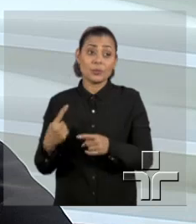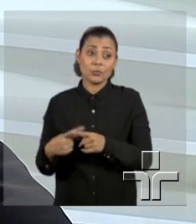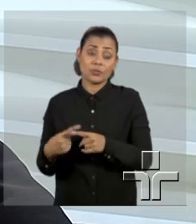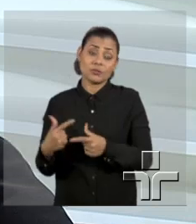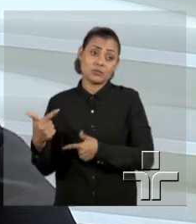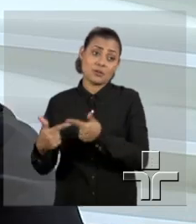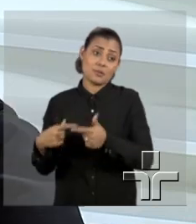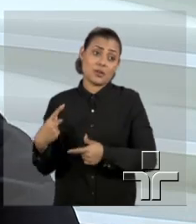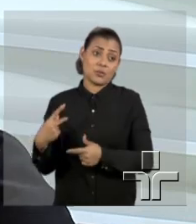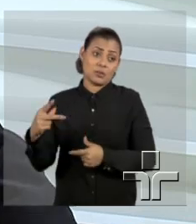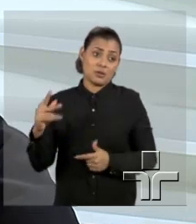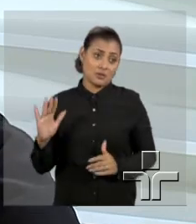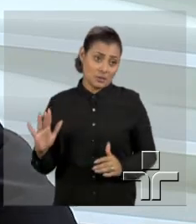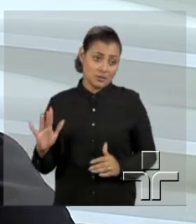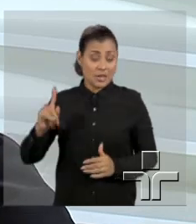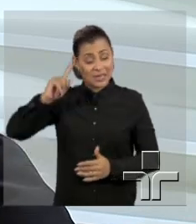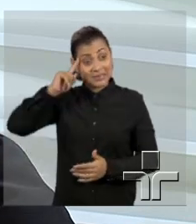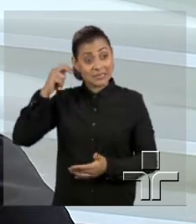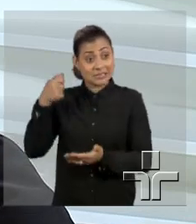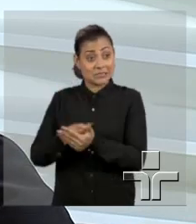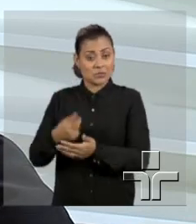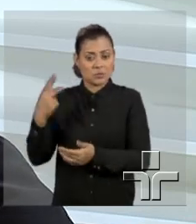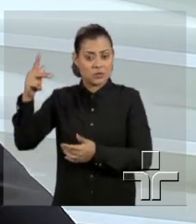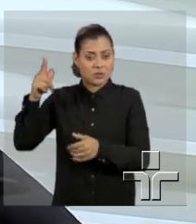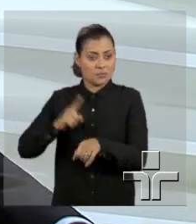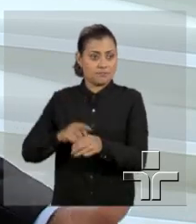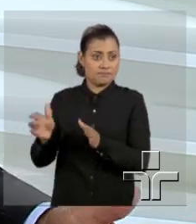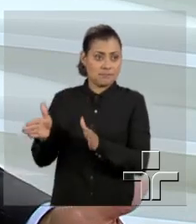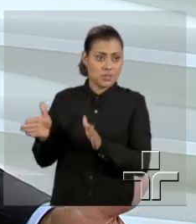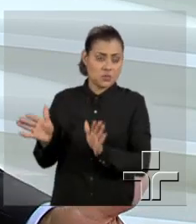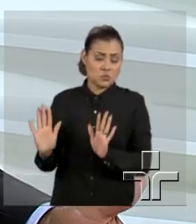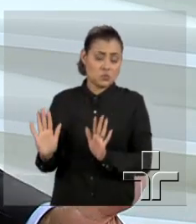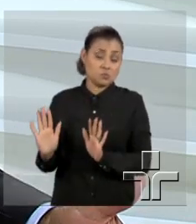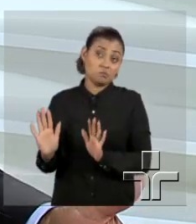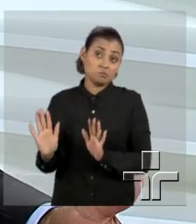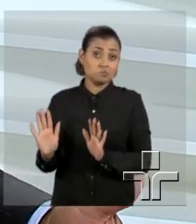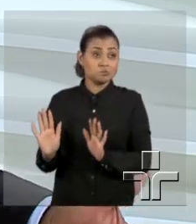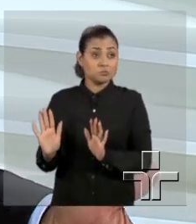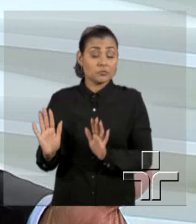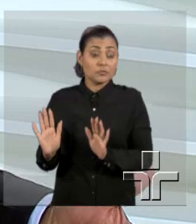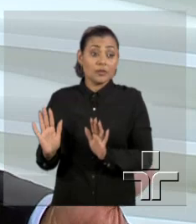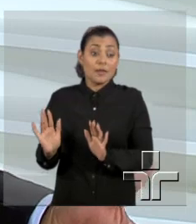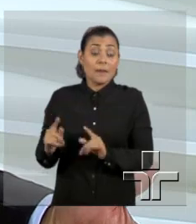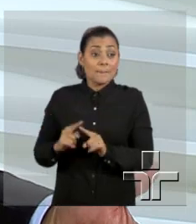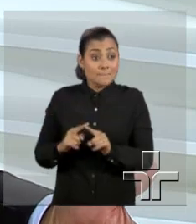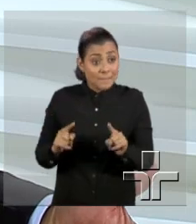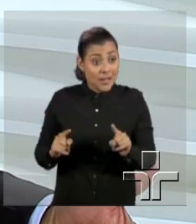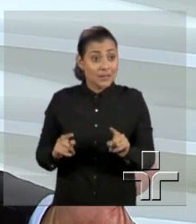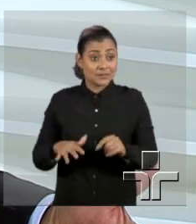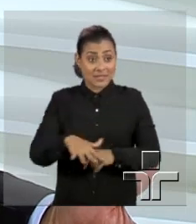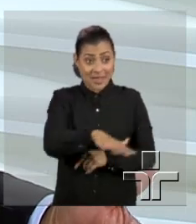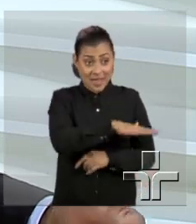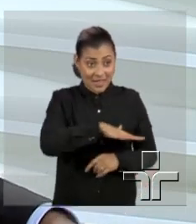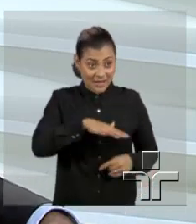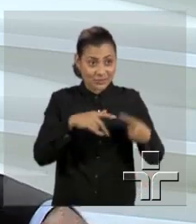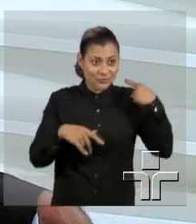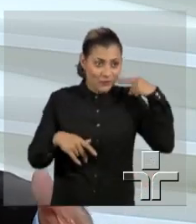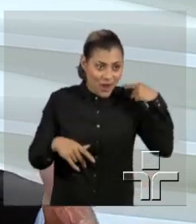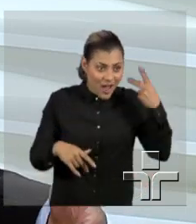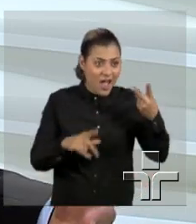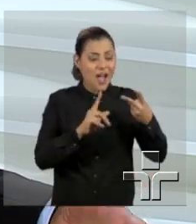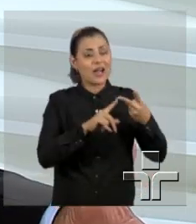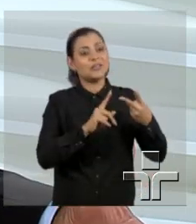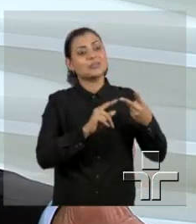lavratura daquela decisão cautelar. Agora, o direito tem uma dinâmica própria, não é? O direito